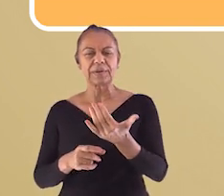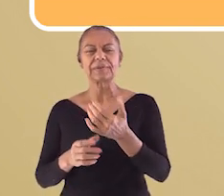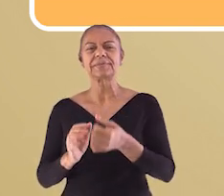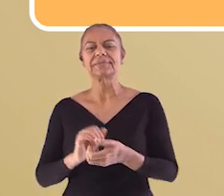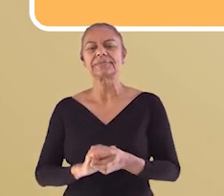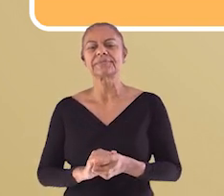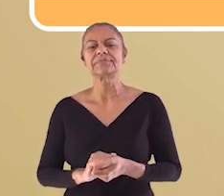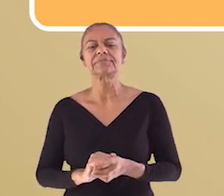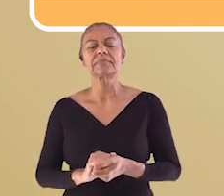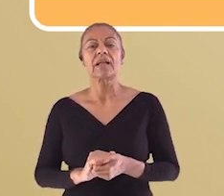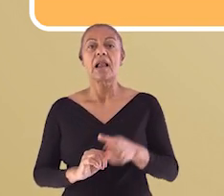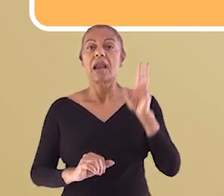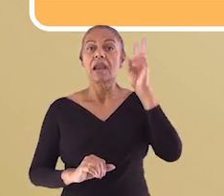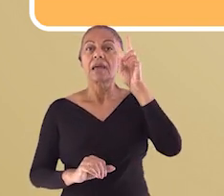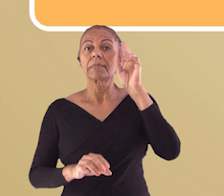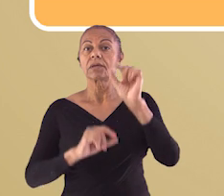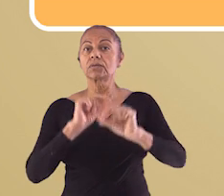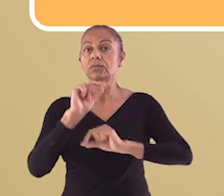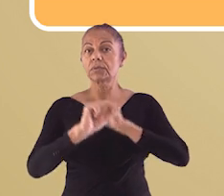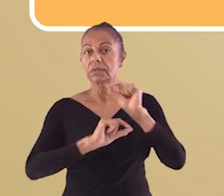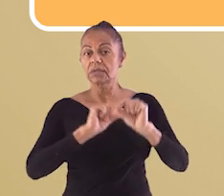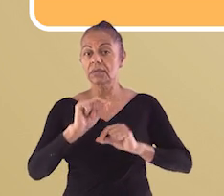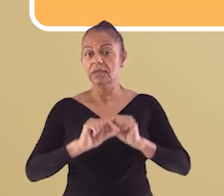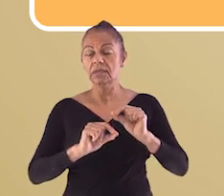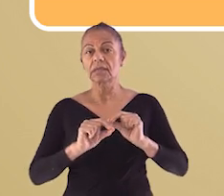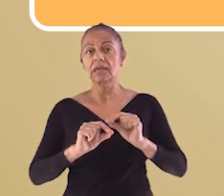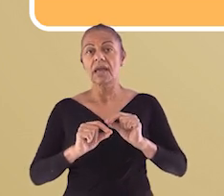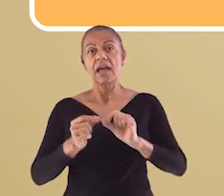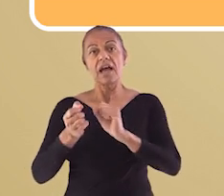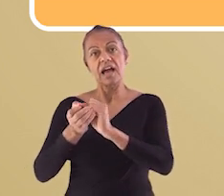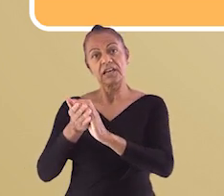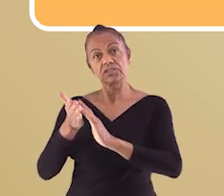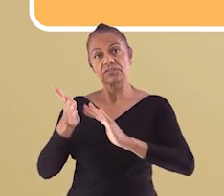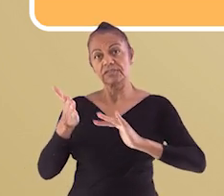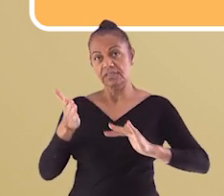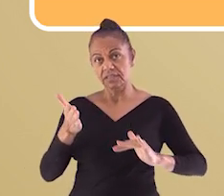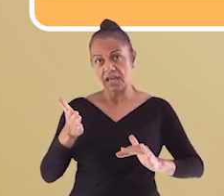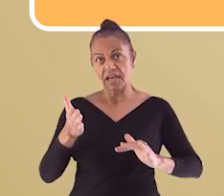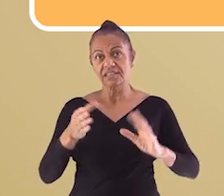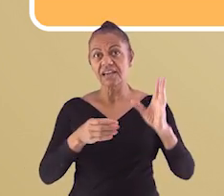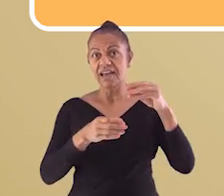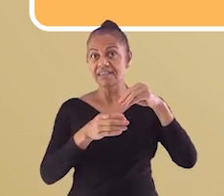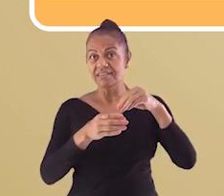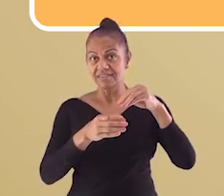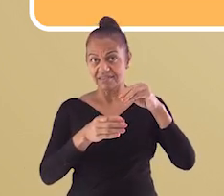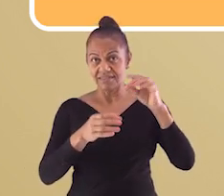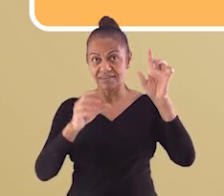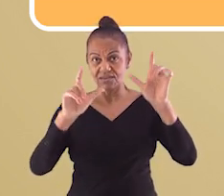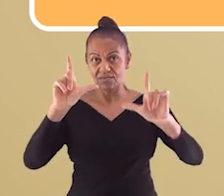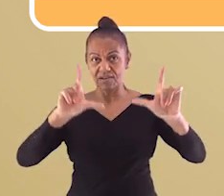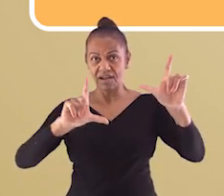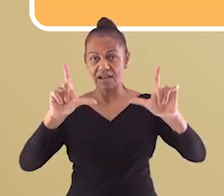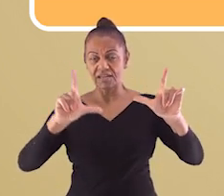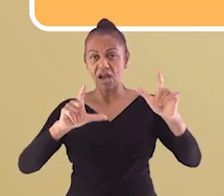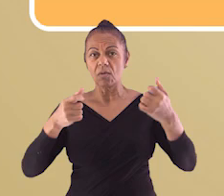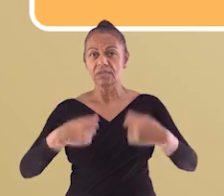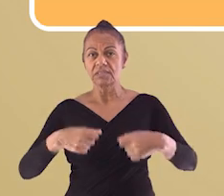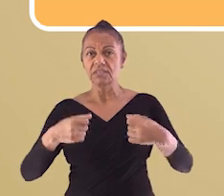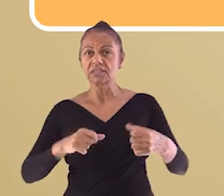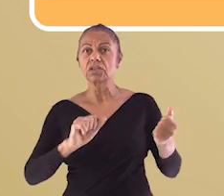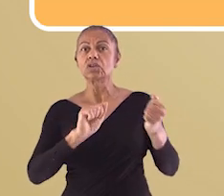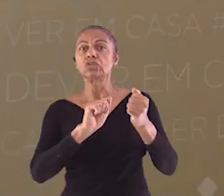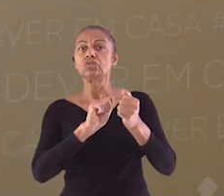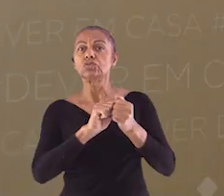atividades que fazemos aqui no canal devem sempre ter a participação do seu responsável,